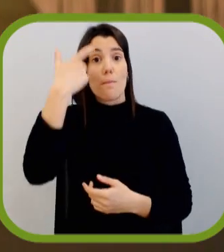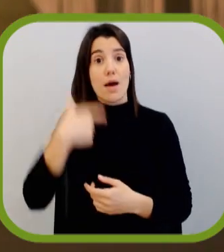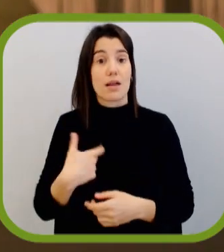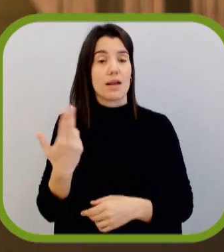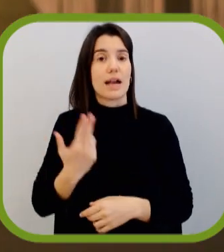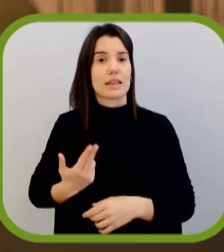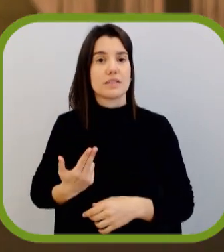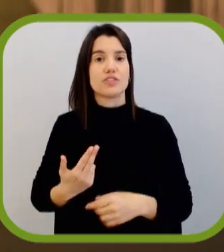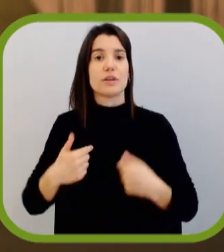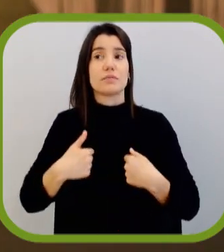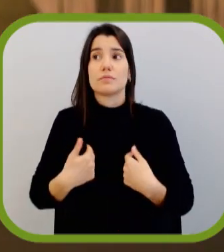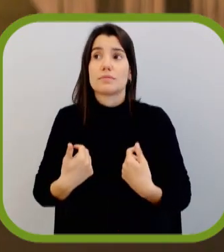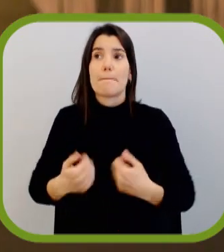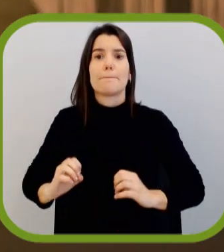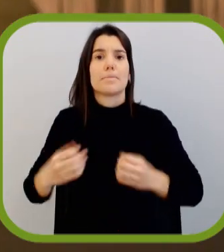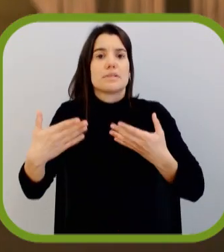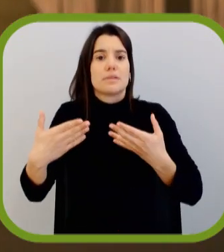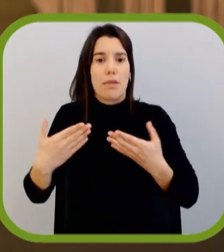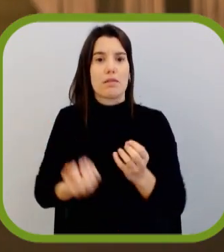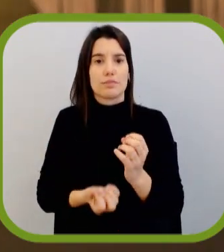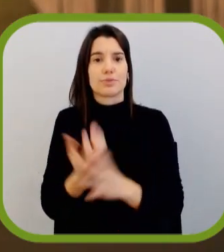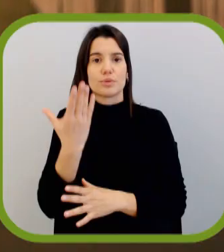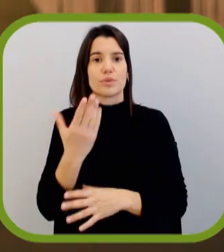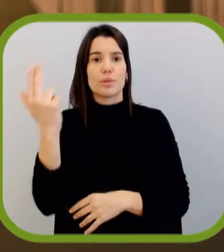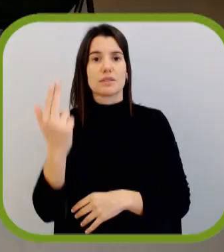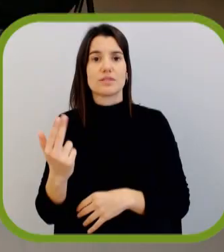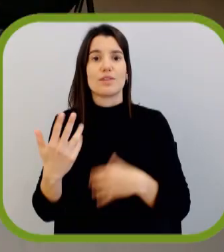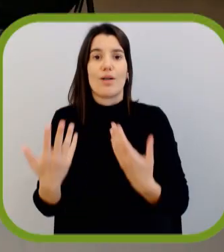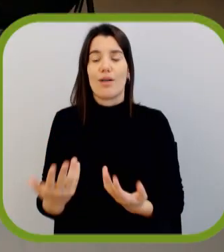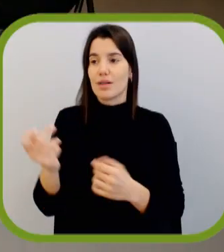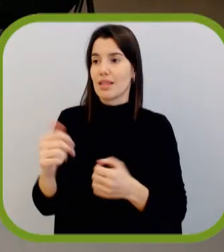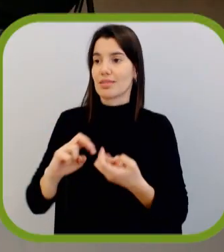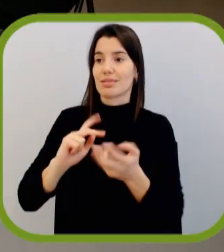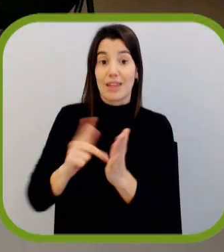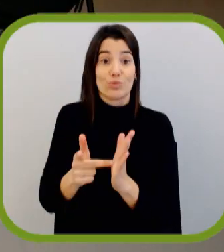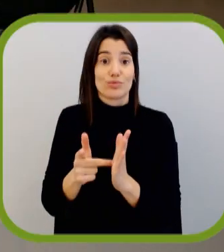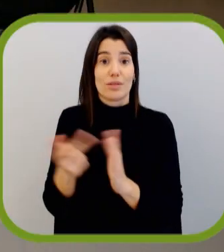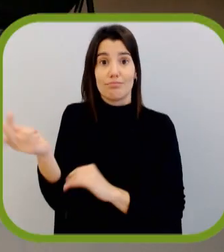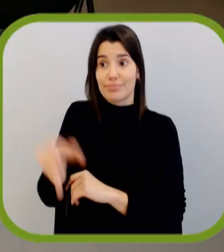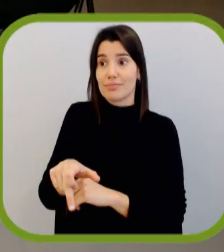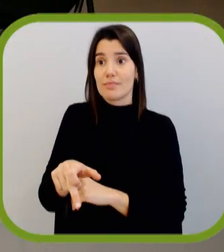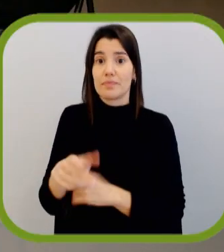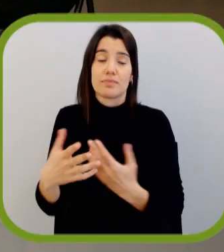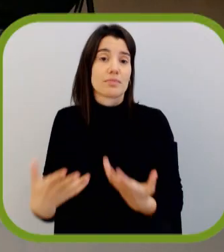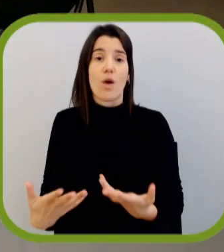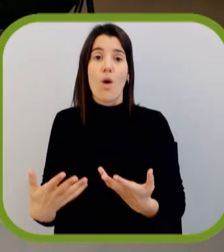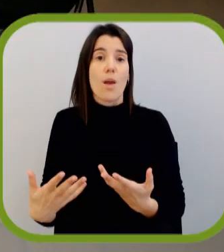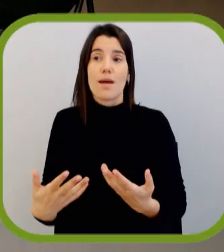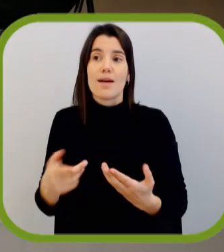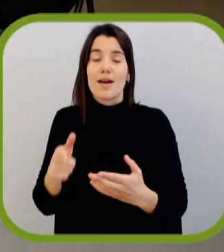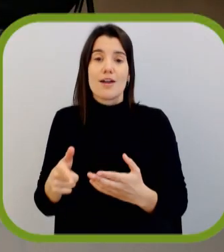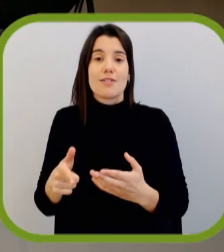artista humano era o centro da produção artística. Com este embate da tecnologia tem-se tornado cada vez